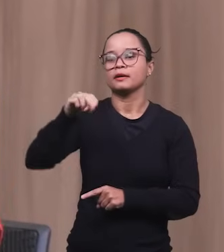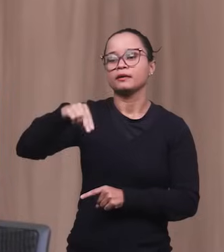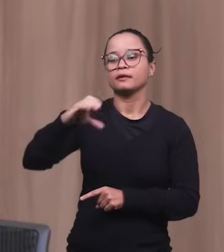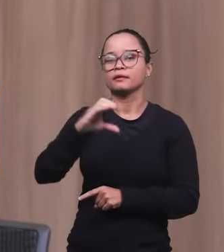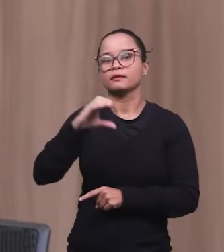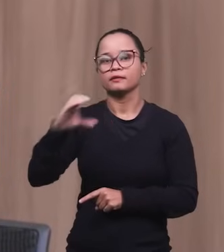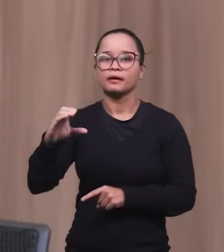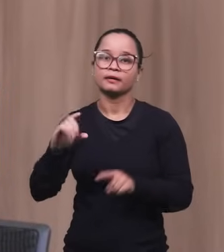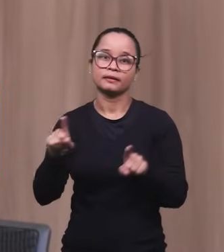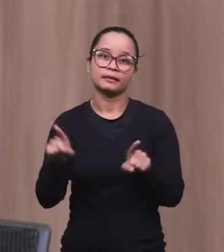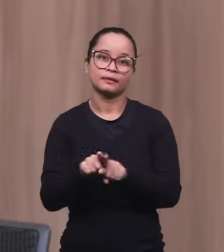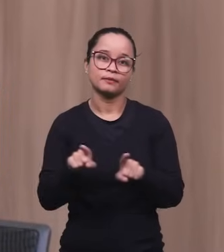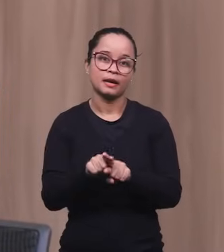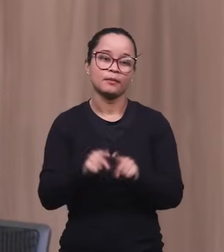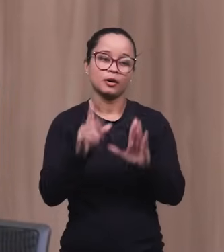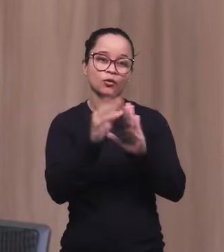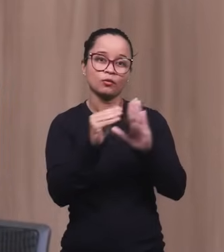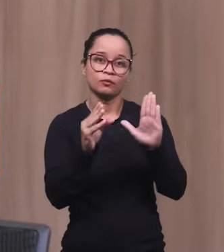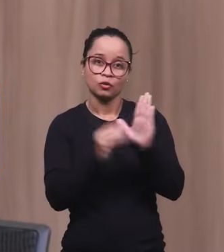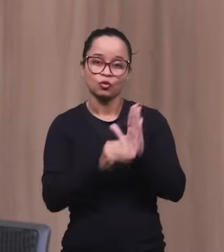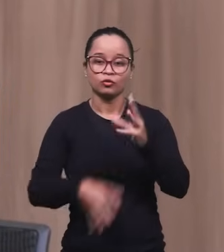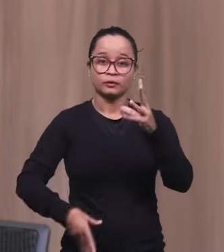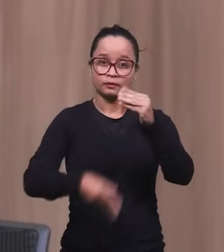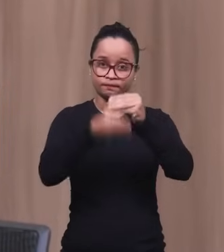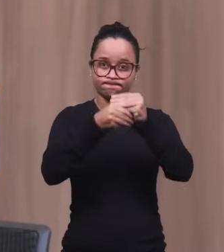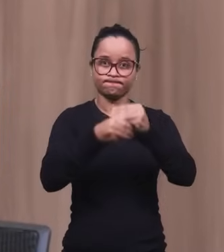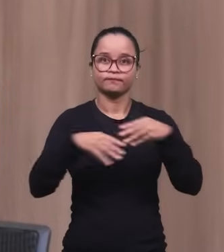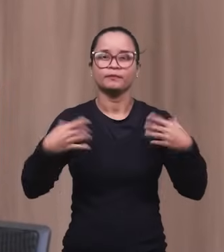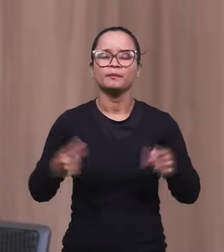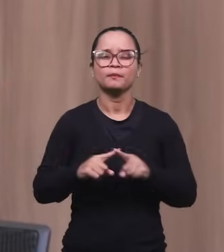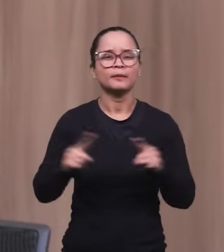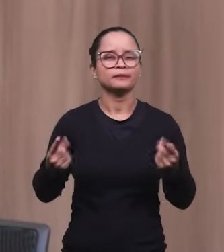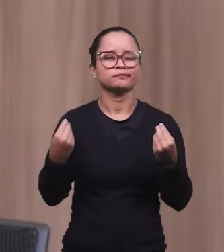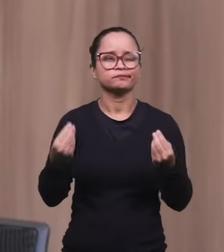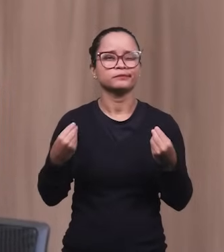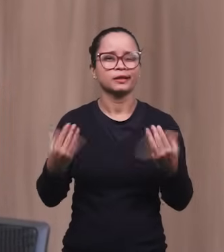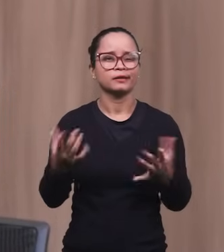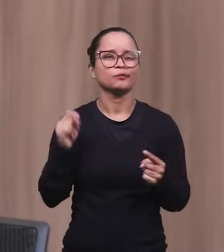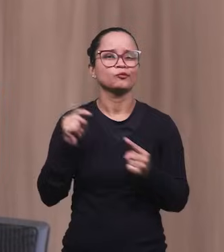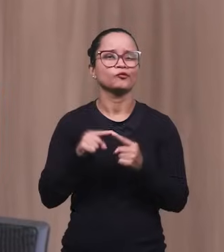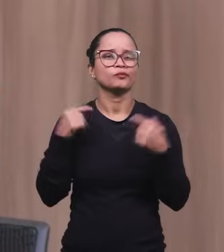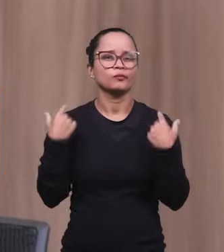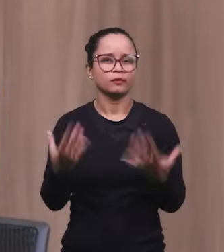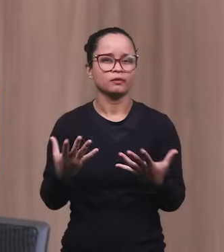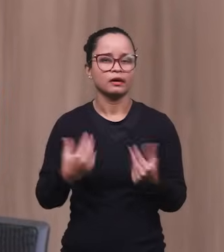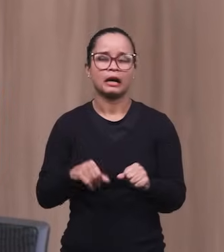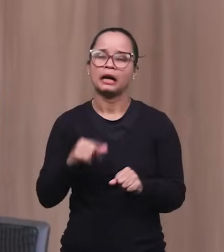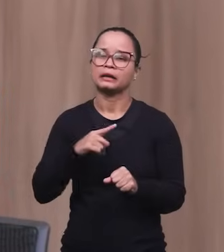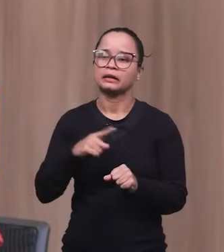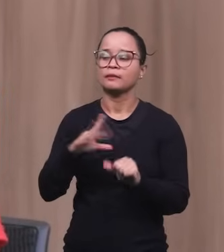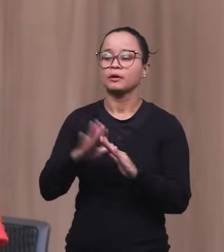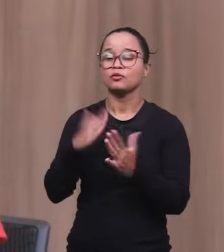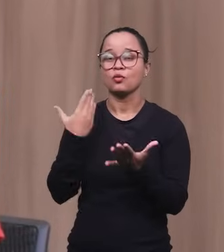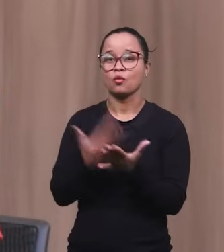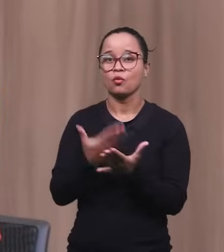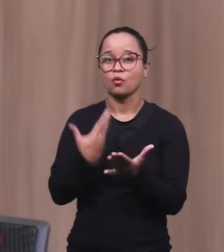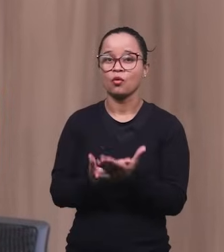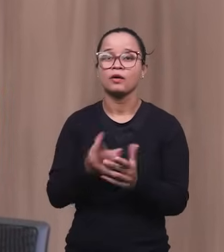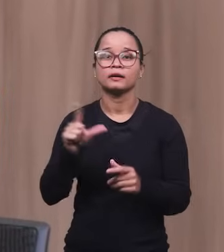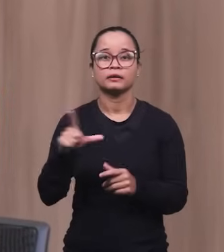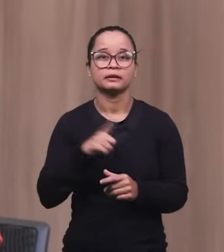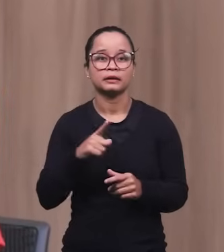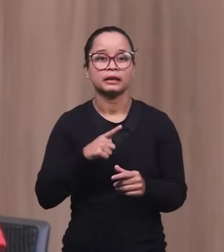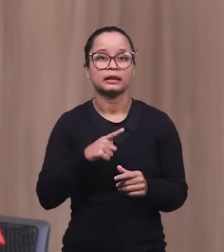abre espaço para um conteúdo complementar. Para que é esse conteúdo complementar? É para a escola se adaptar na